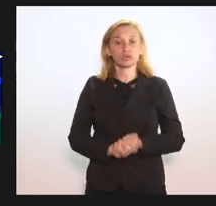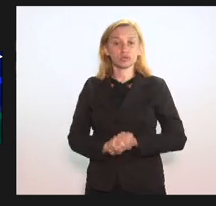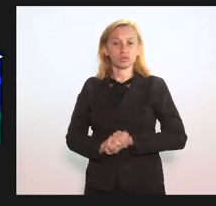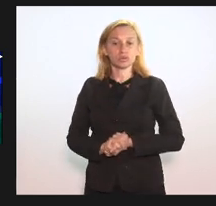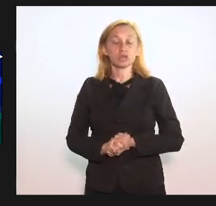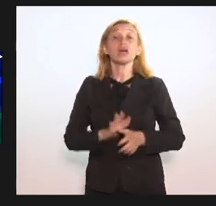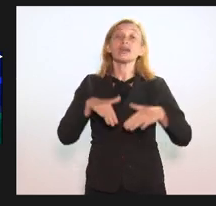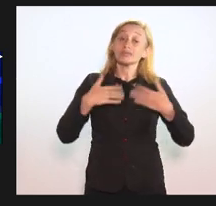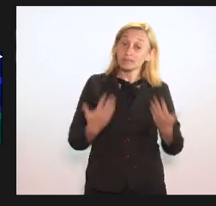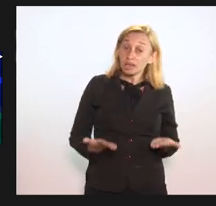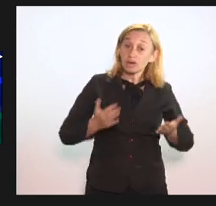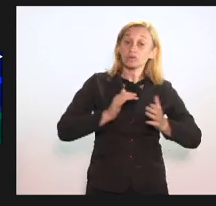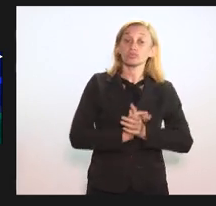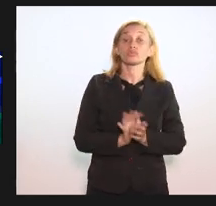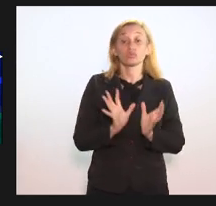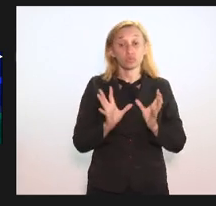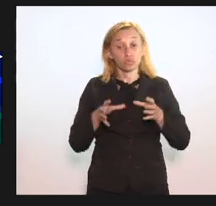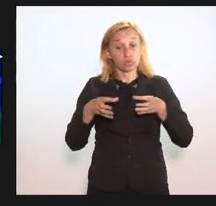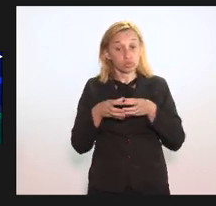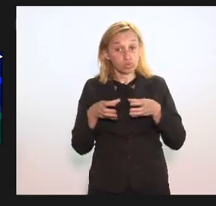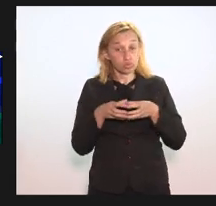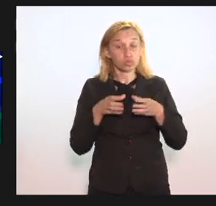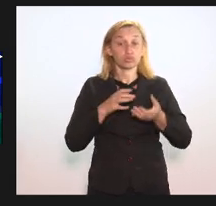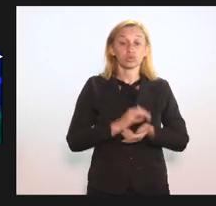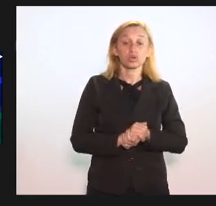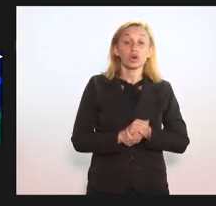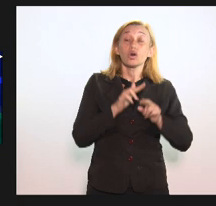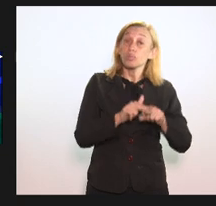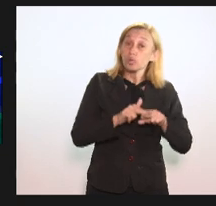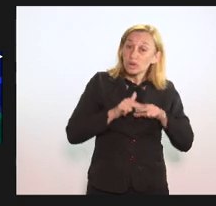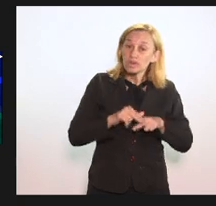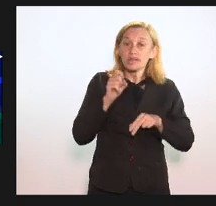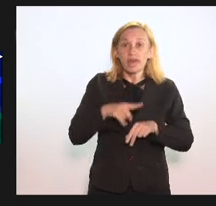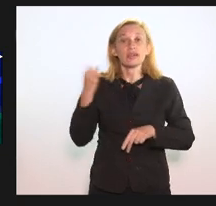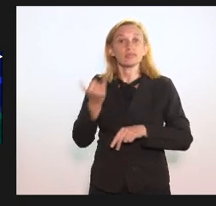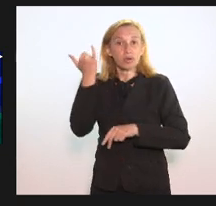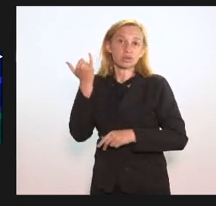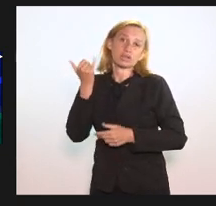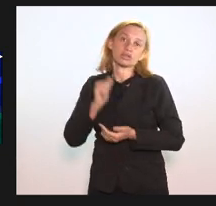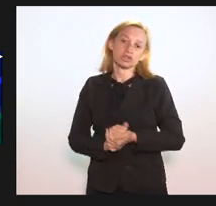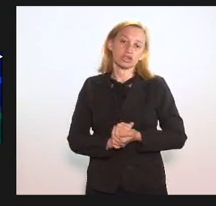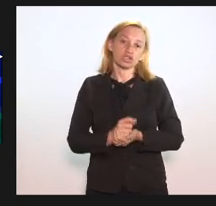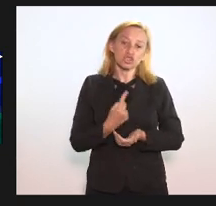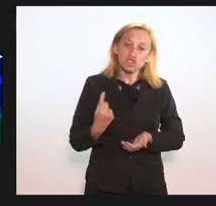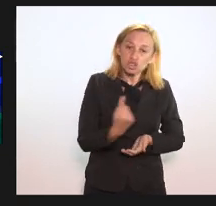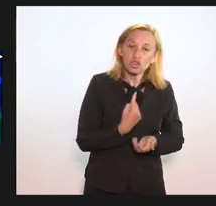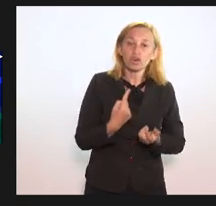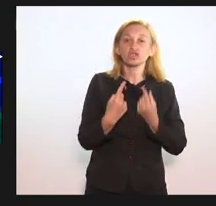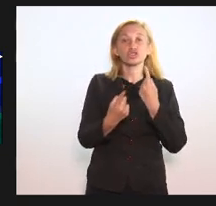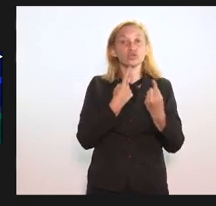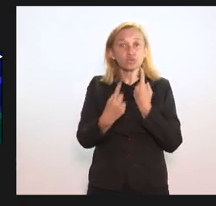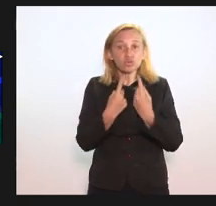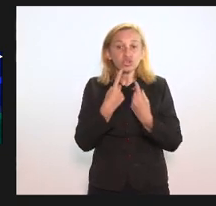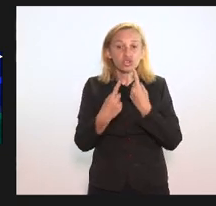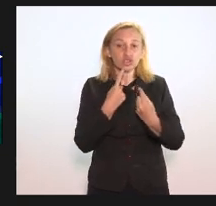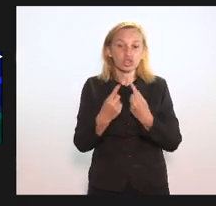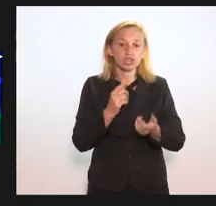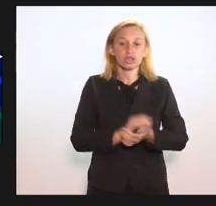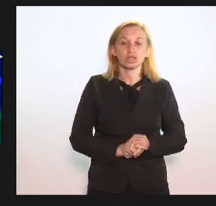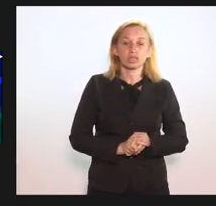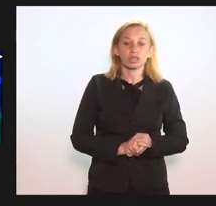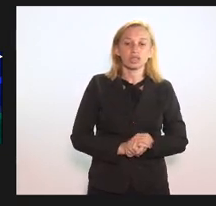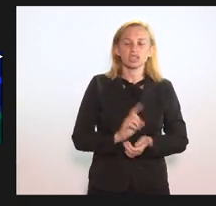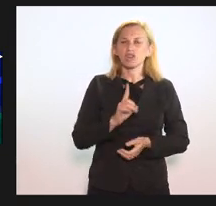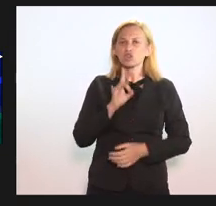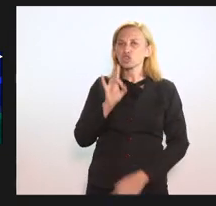então é em conjunto por isso a importância da agência de bater e não